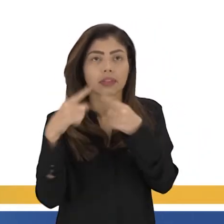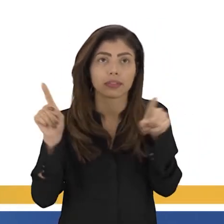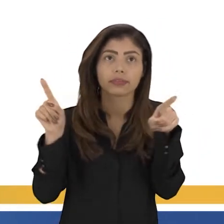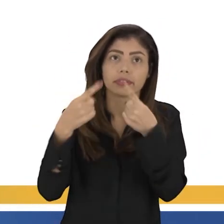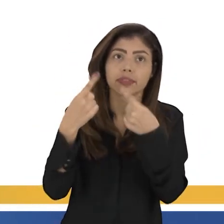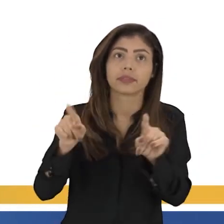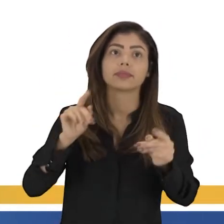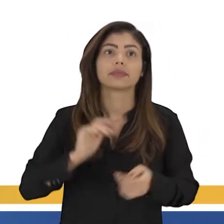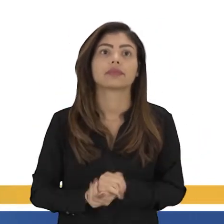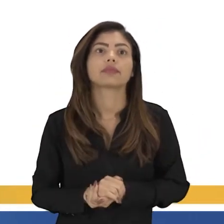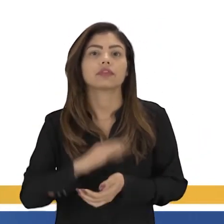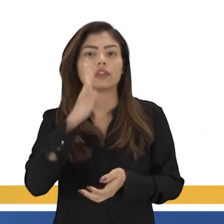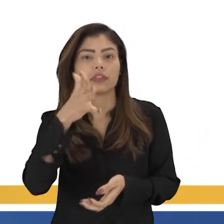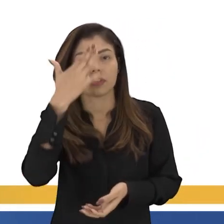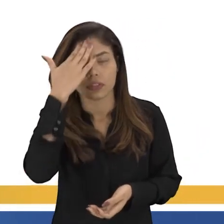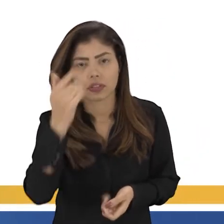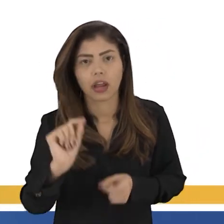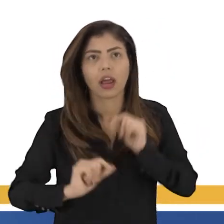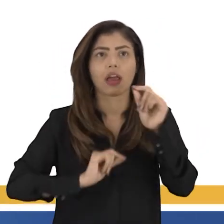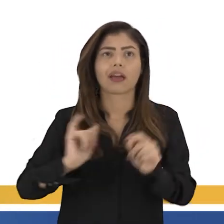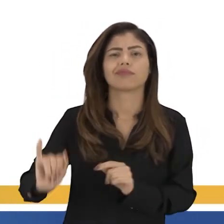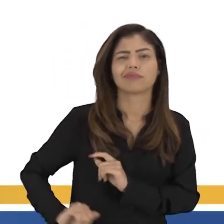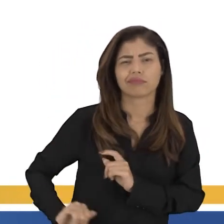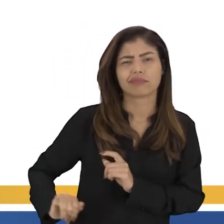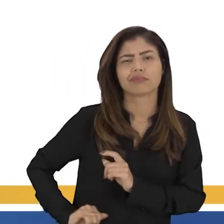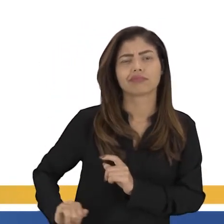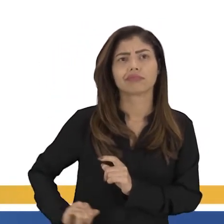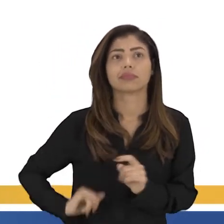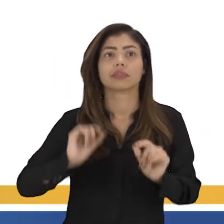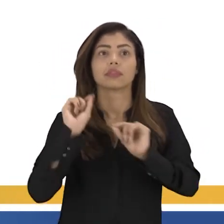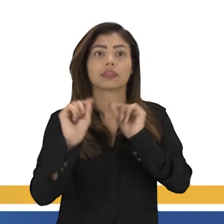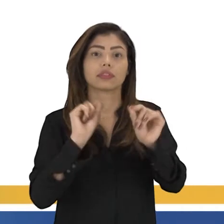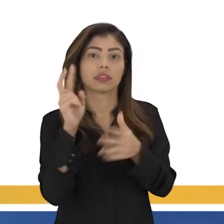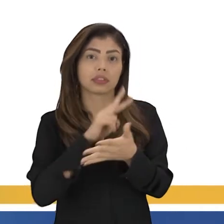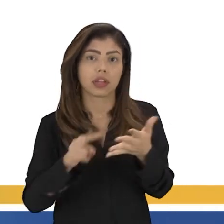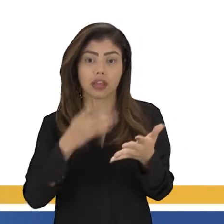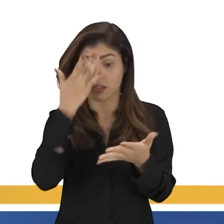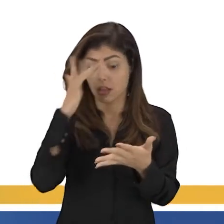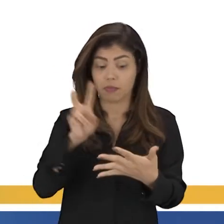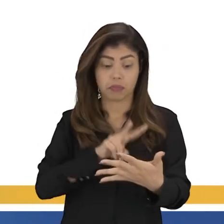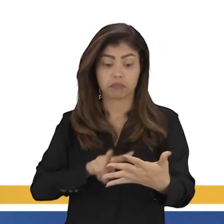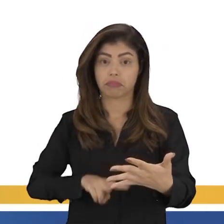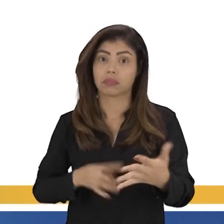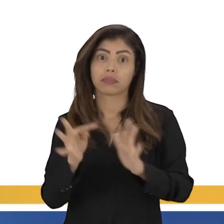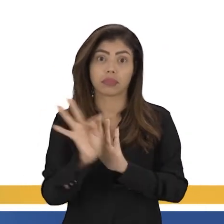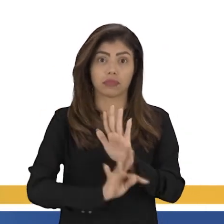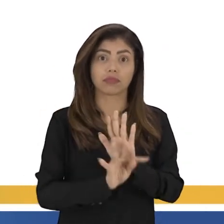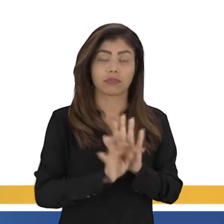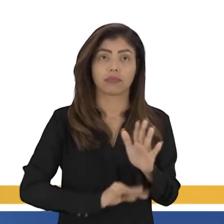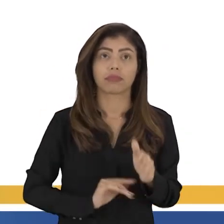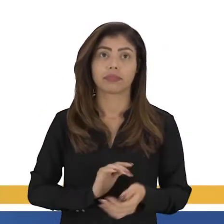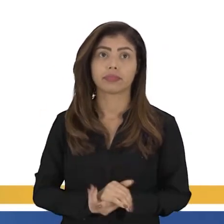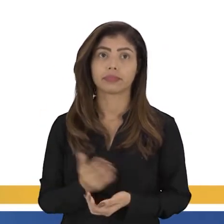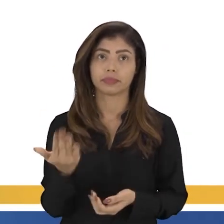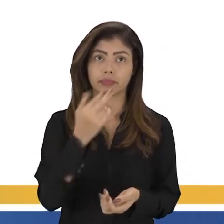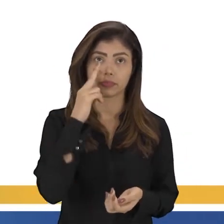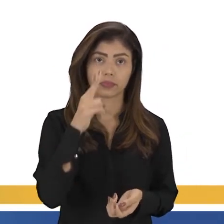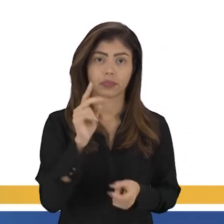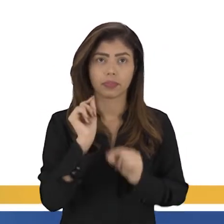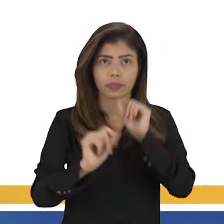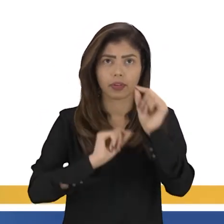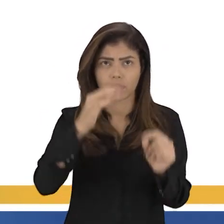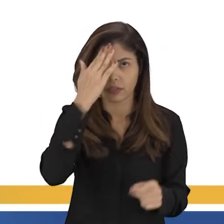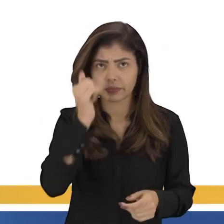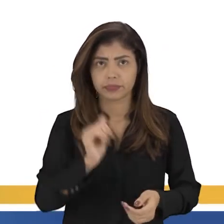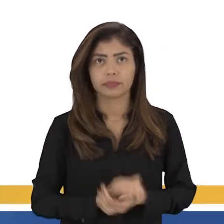canção. E eu já sei que a canção fala de um sofrimento, sem ler o título, sem ler o texto. Vamos ver o que ele quer que